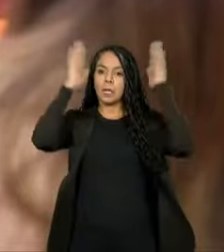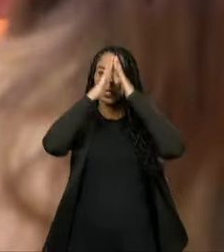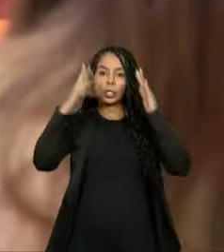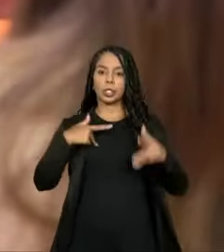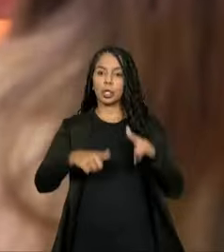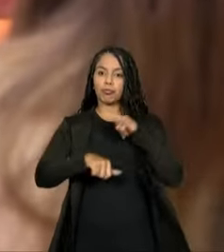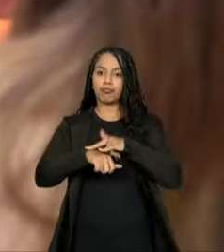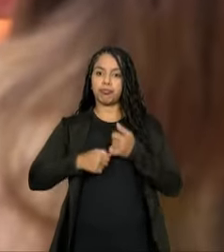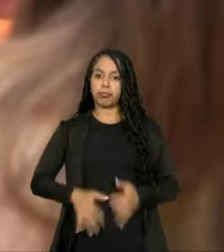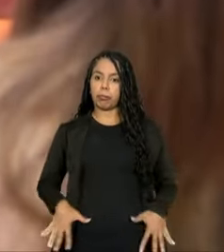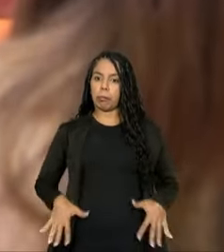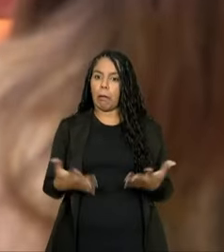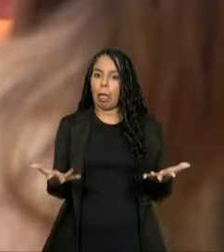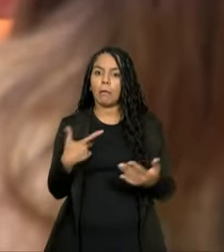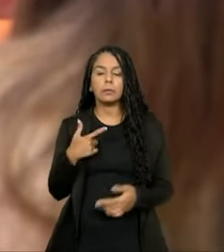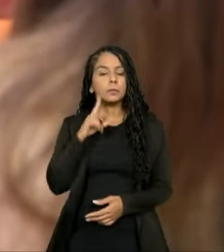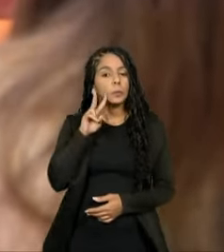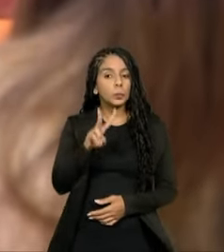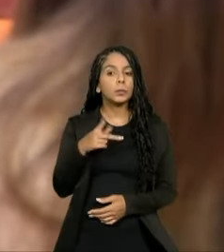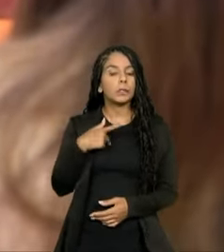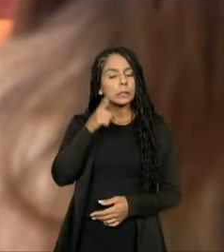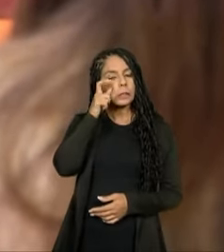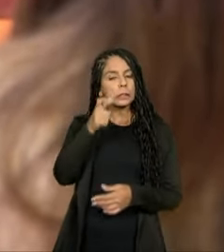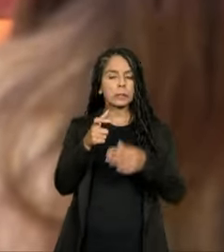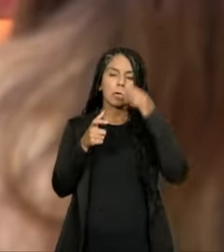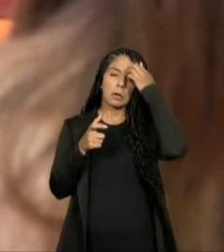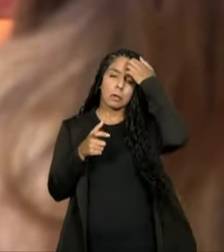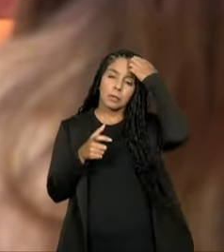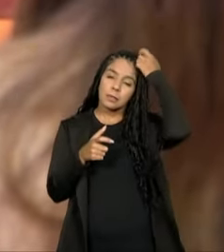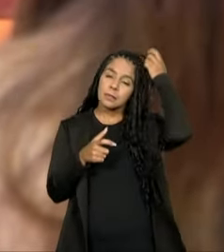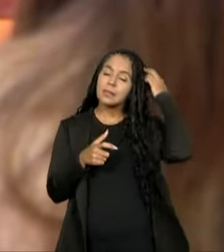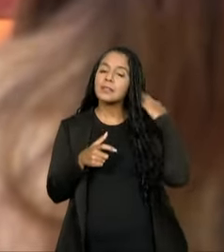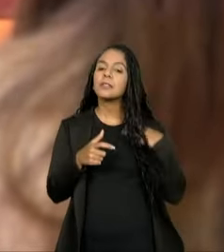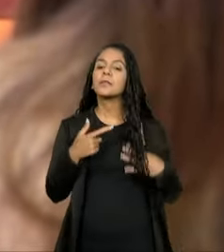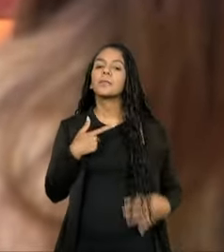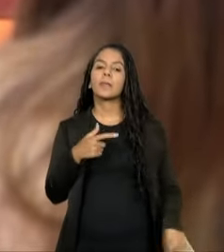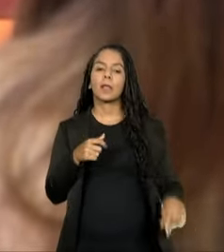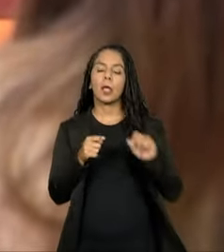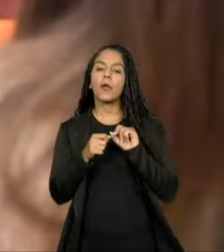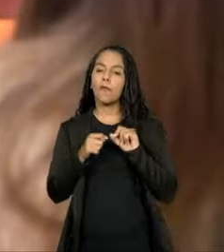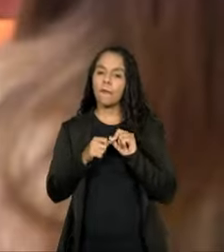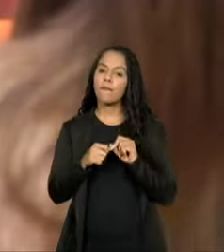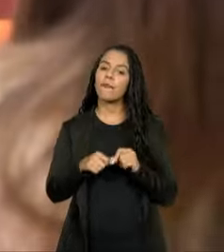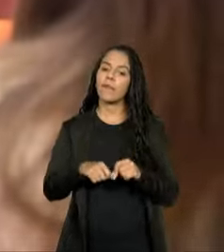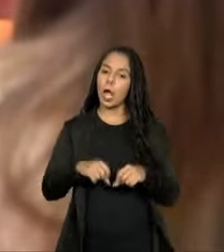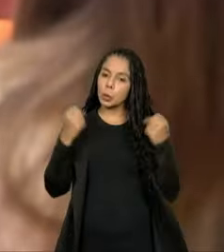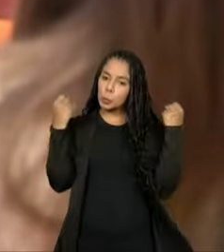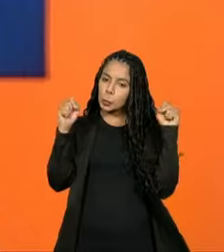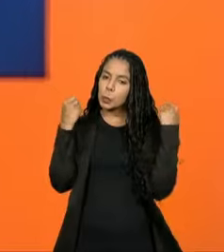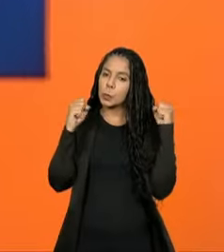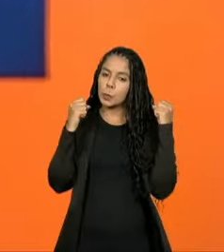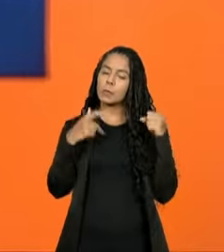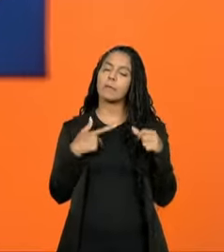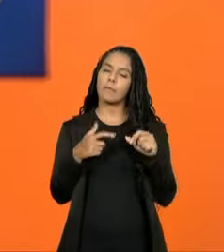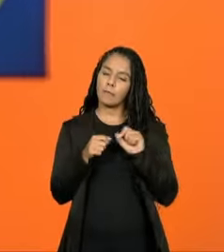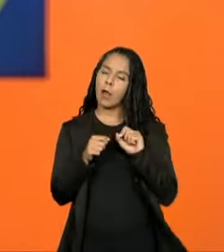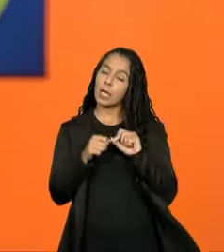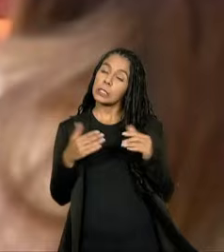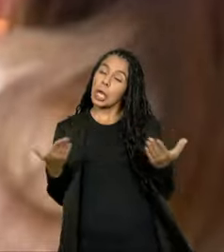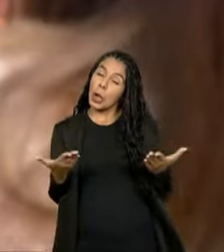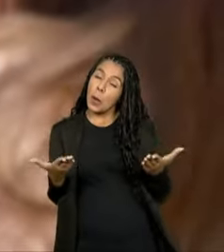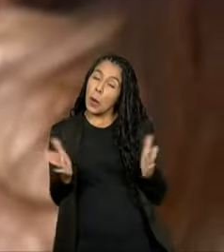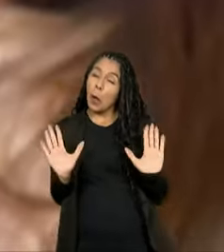tem uma coisa que também que eu acho interessante te perguntar e que eu acho que é importante. Porque, por exemplo, eu faço esses exercícios, né? Fico ali, estou fazendo